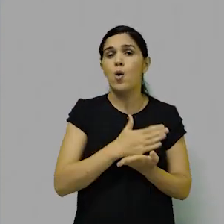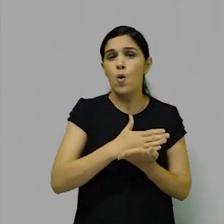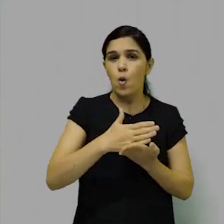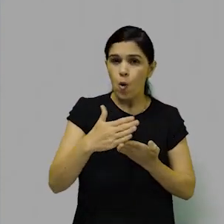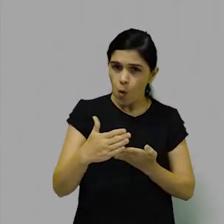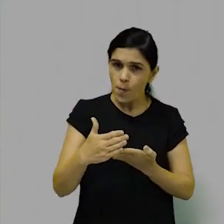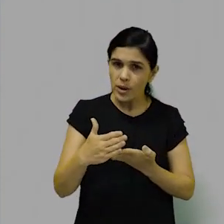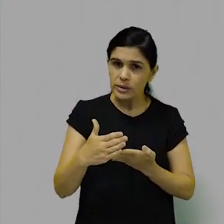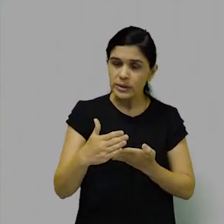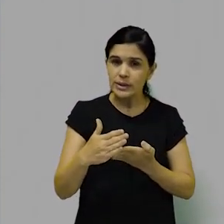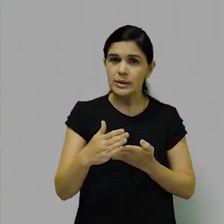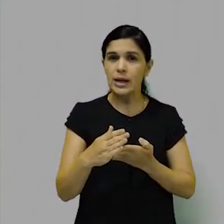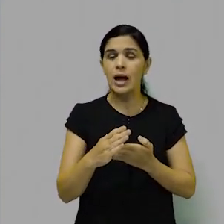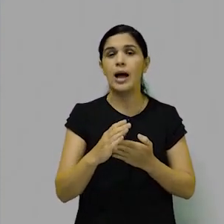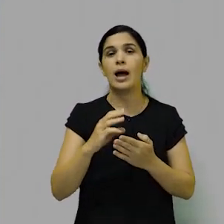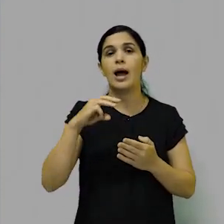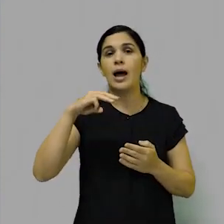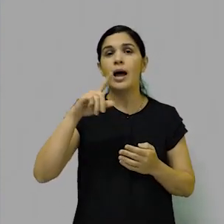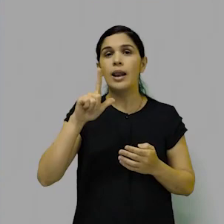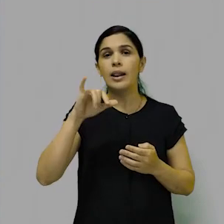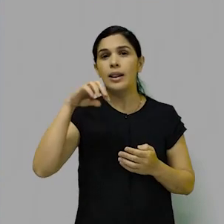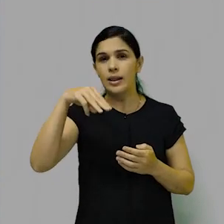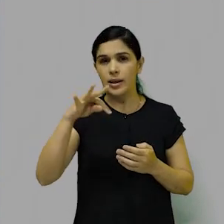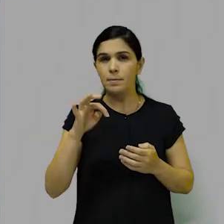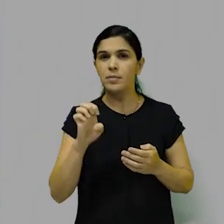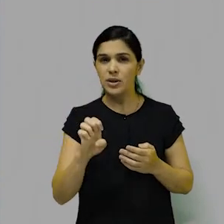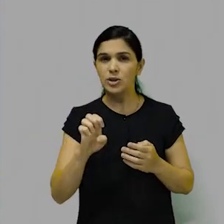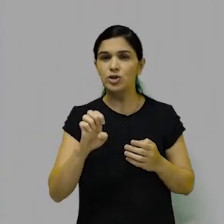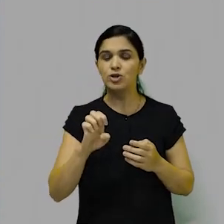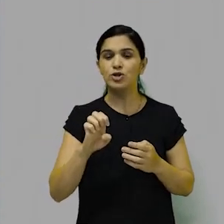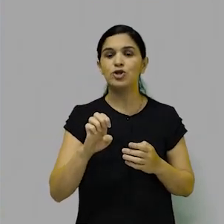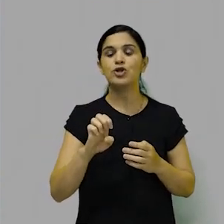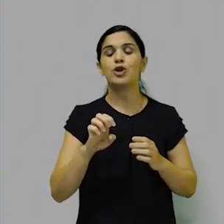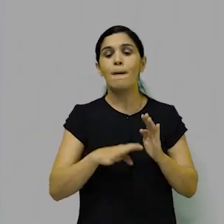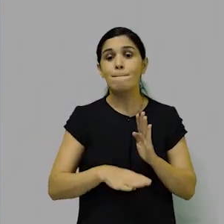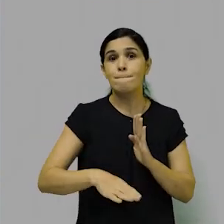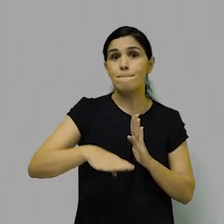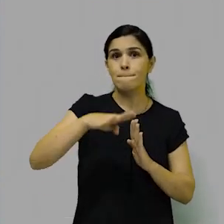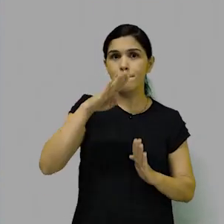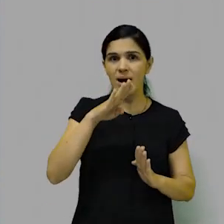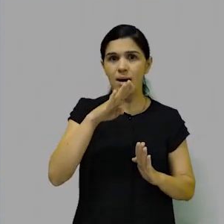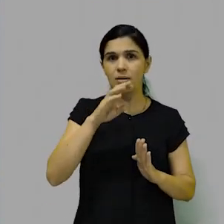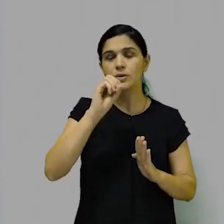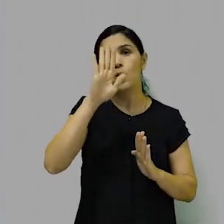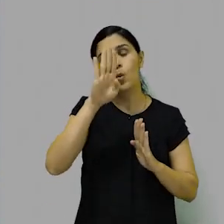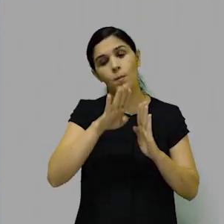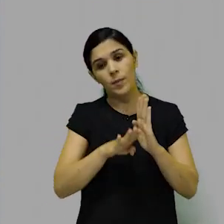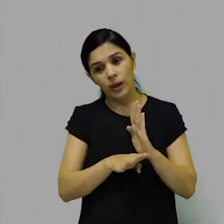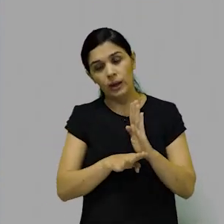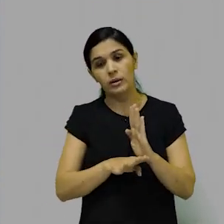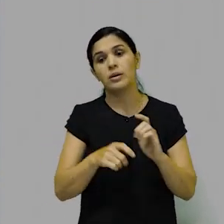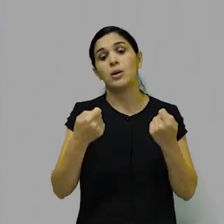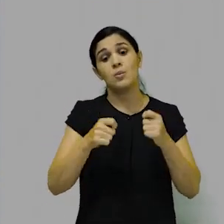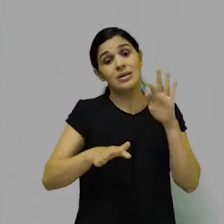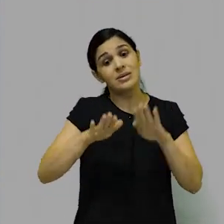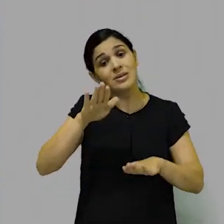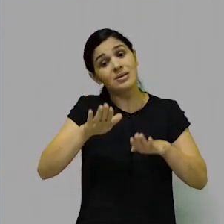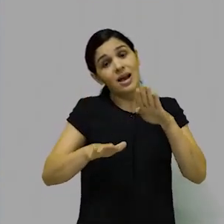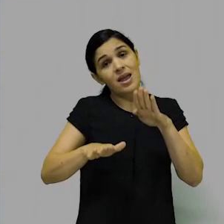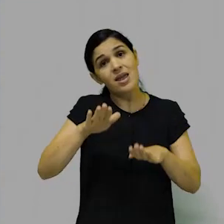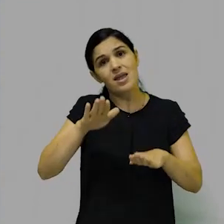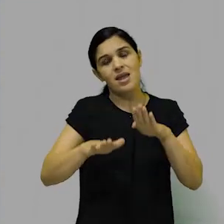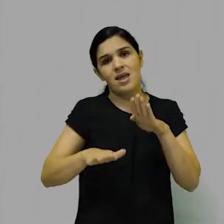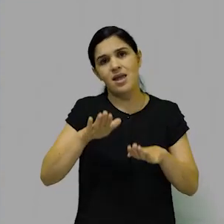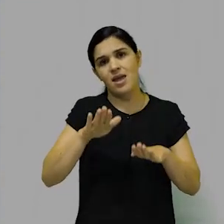que eu tolere, para que eu não coloque a minha integridade física ali em risco, para que eu não coloque a minha vida em risco, tá certo? Eu não